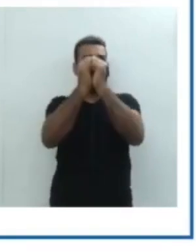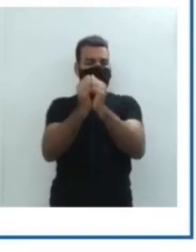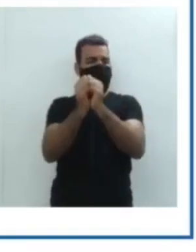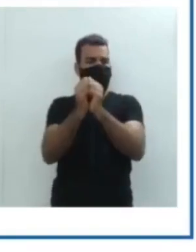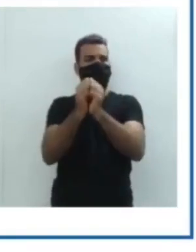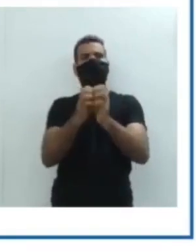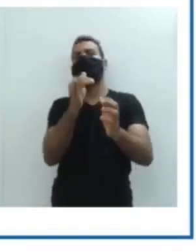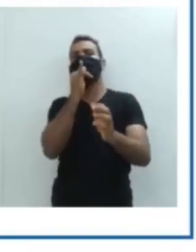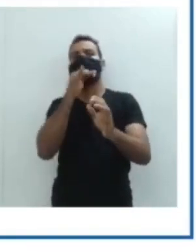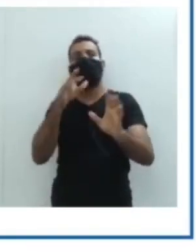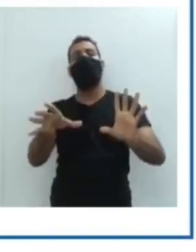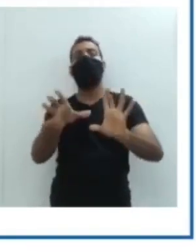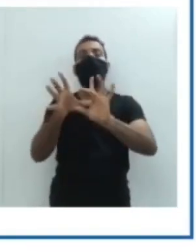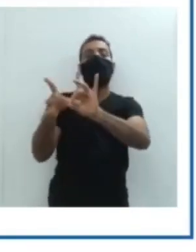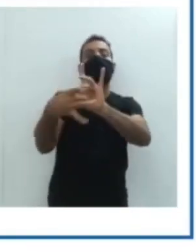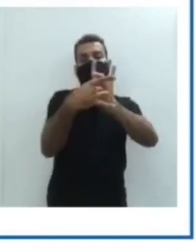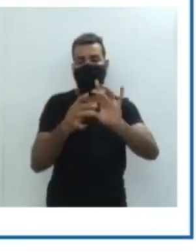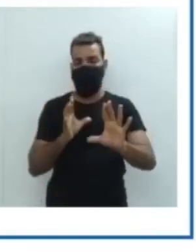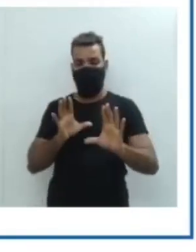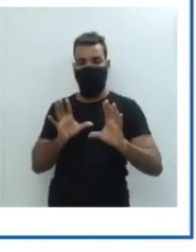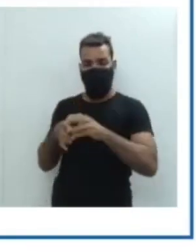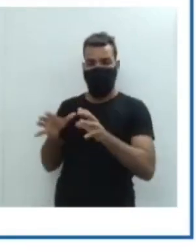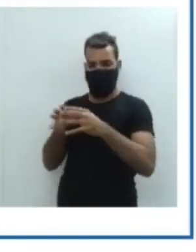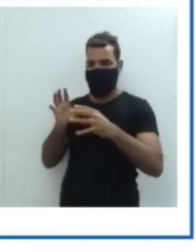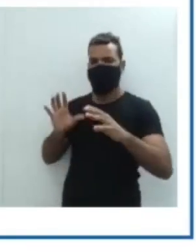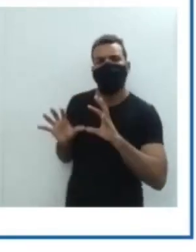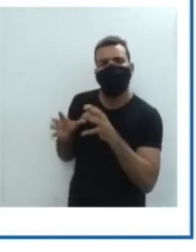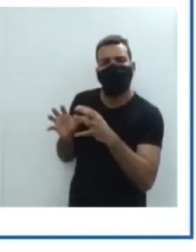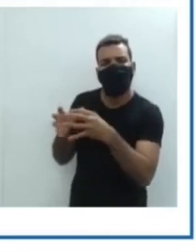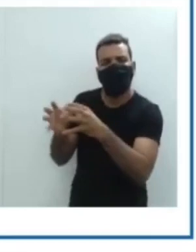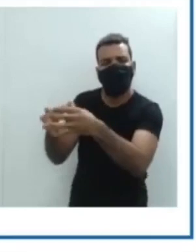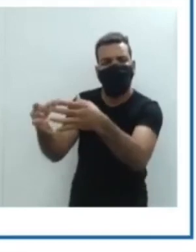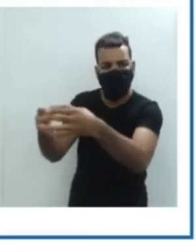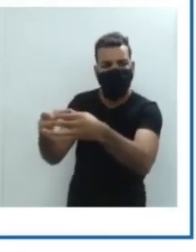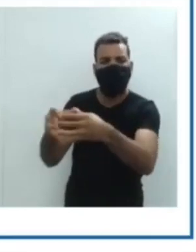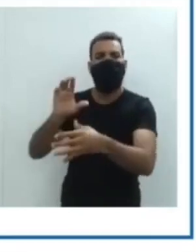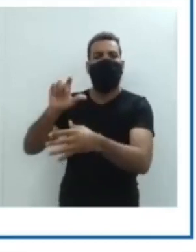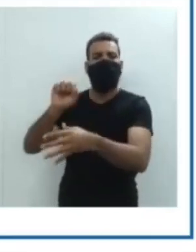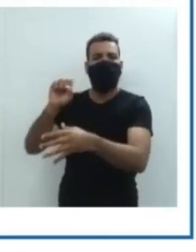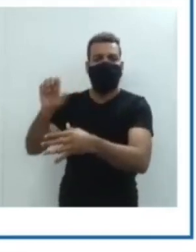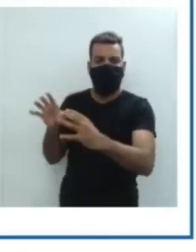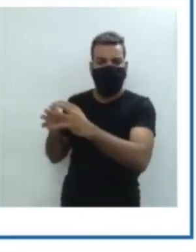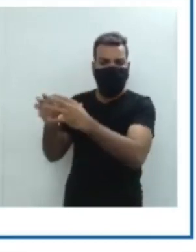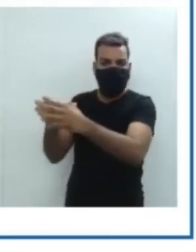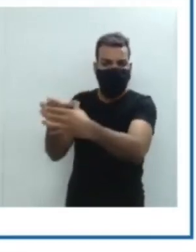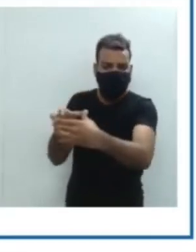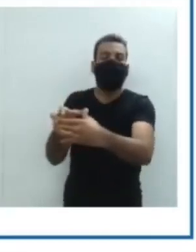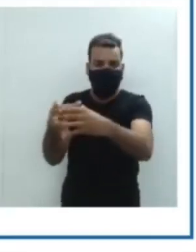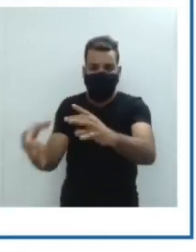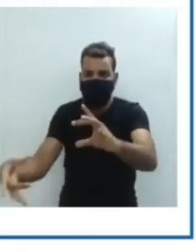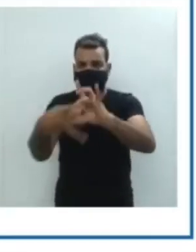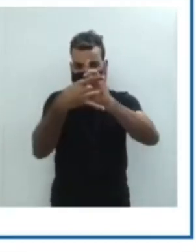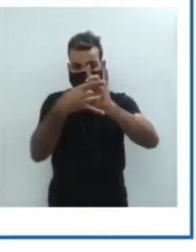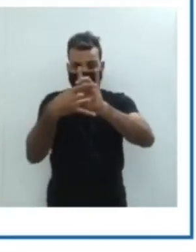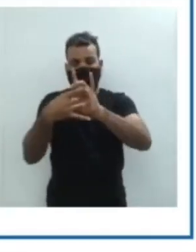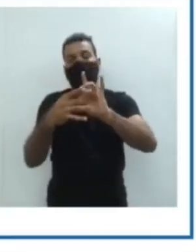está relacionado a um vínculo entre as classes ele pode ser esse conceito ele pode ser aplicado de diversas formas um deles é